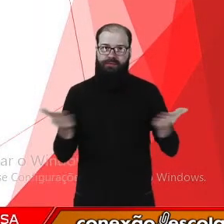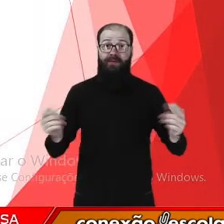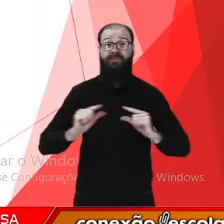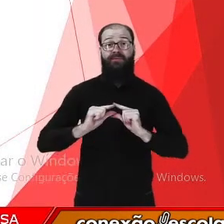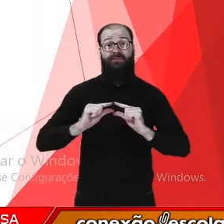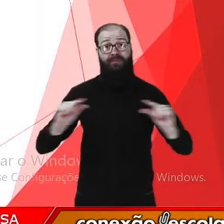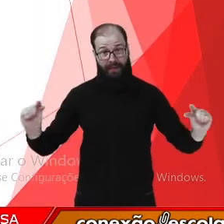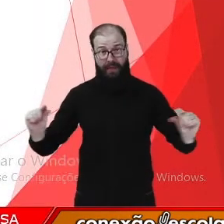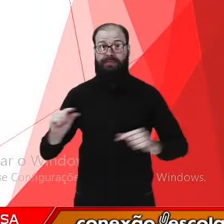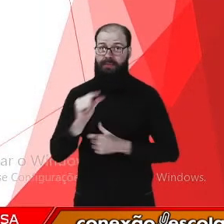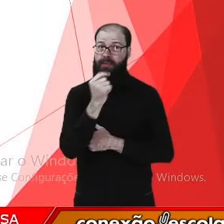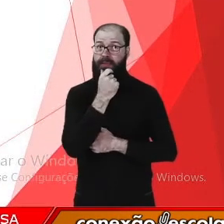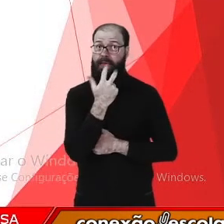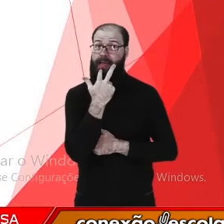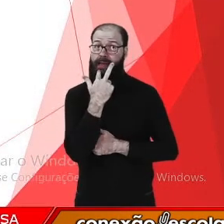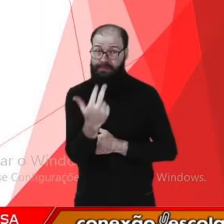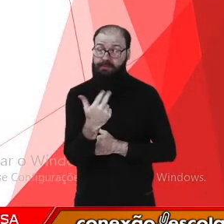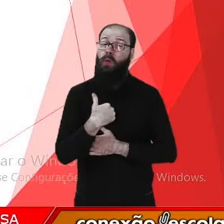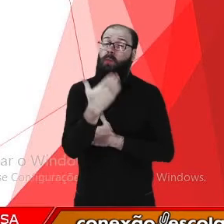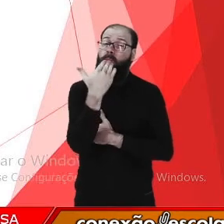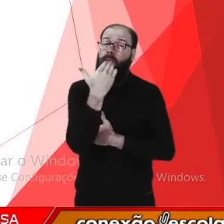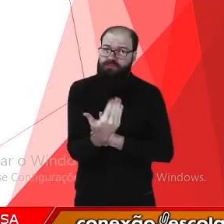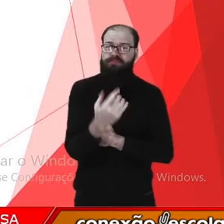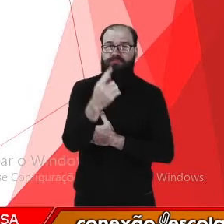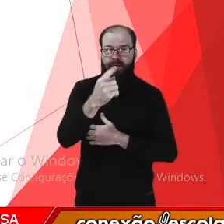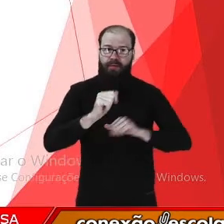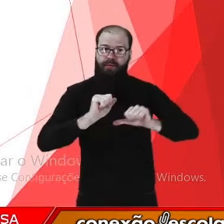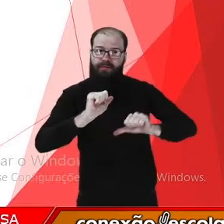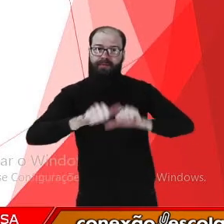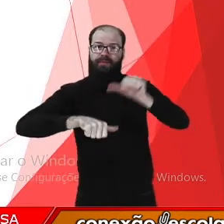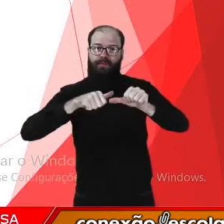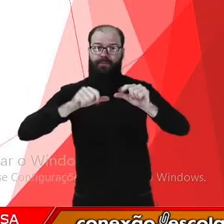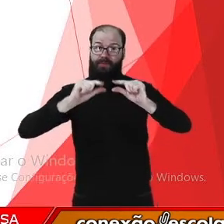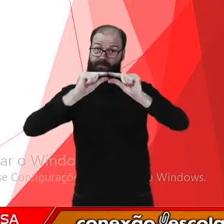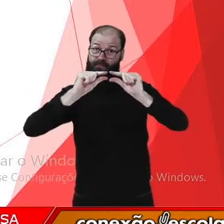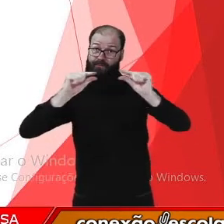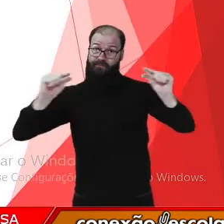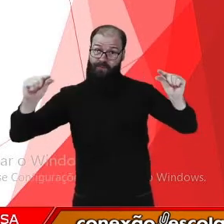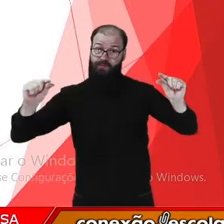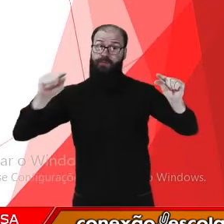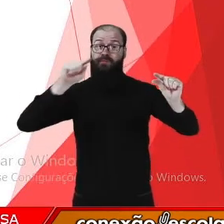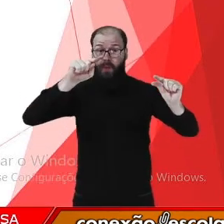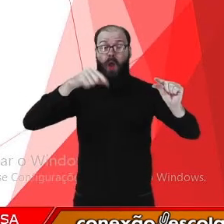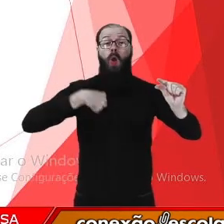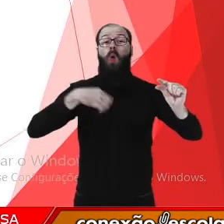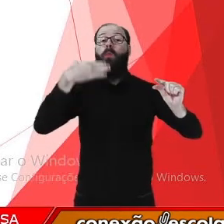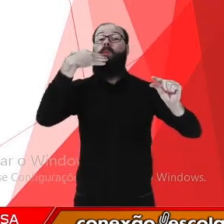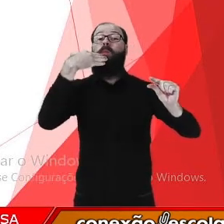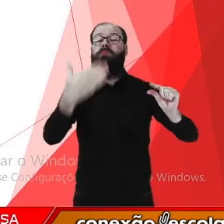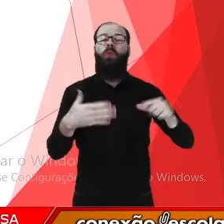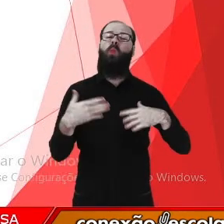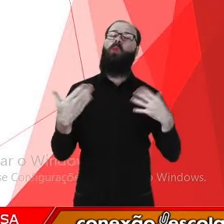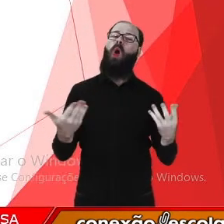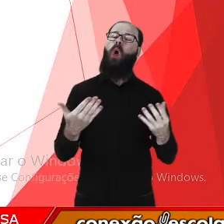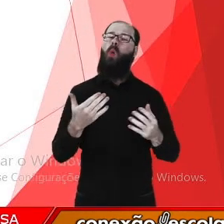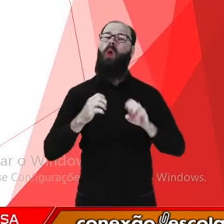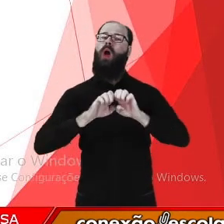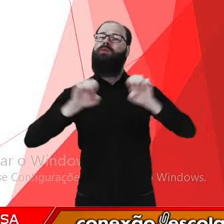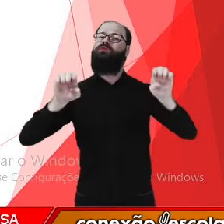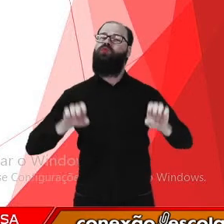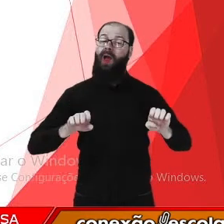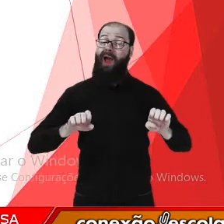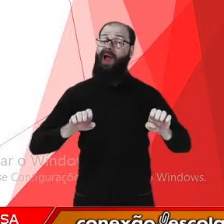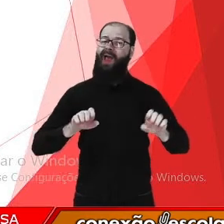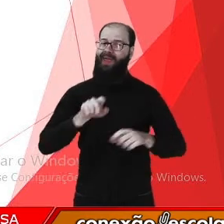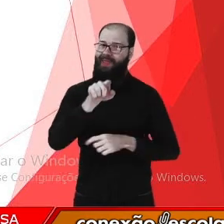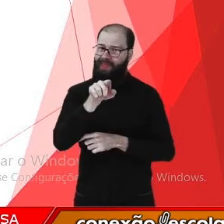e eu peço para que você transforme cada uma dessas frases na estrutura que eu estou pedindo. Aqui na frase 1, por exemplo, eu quero que